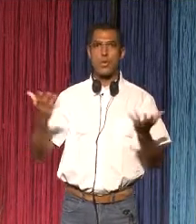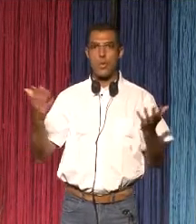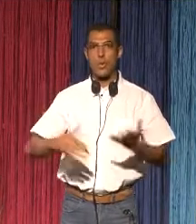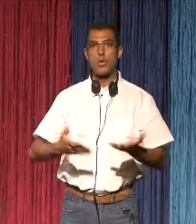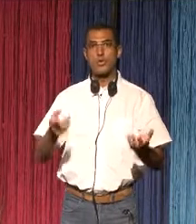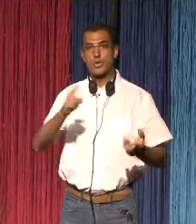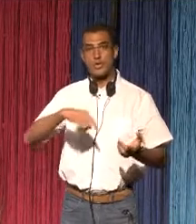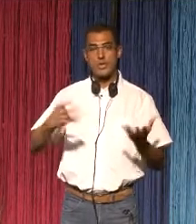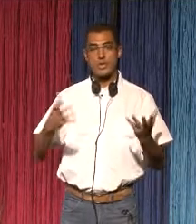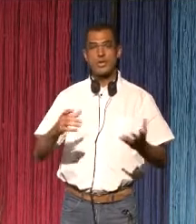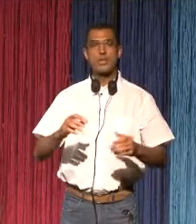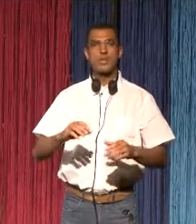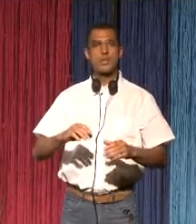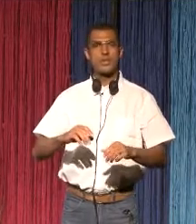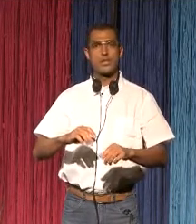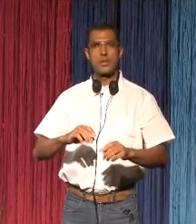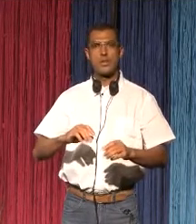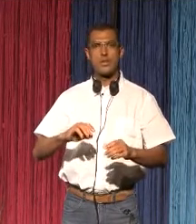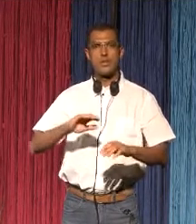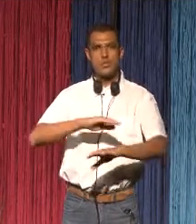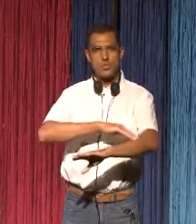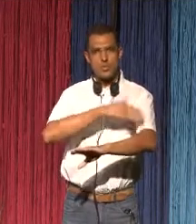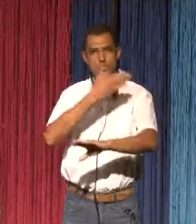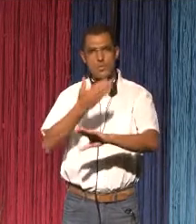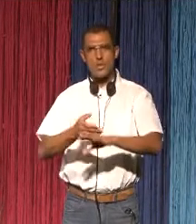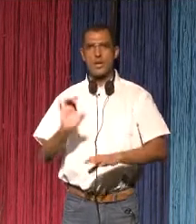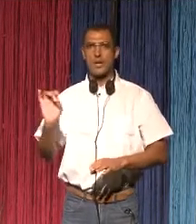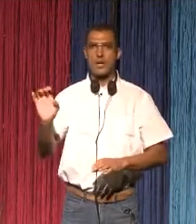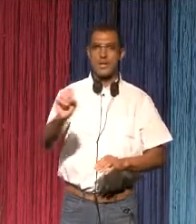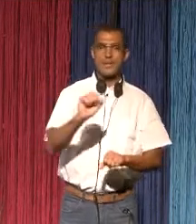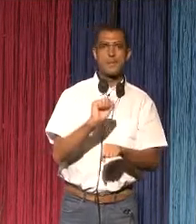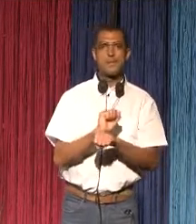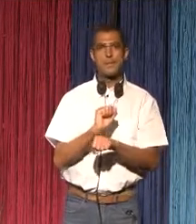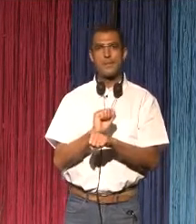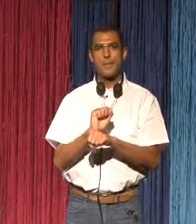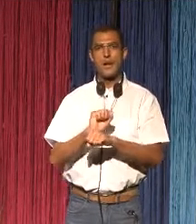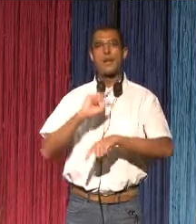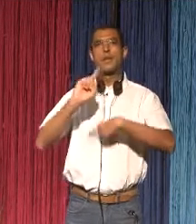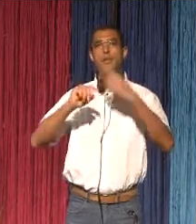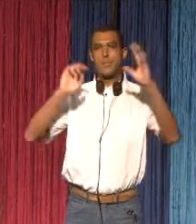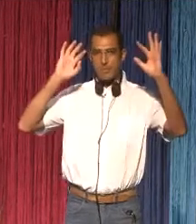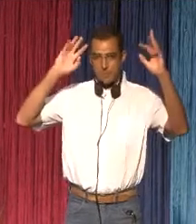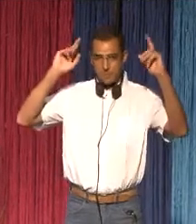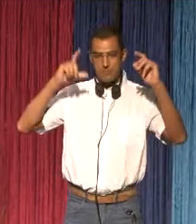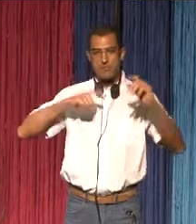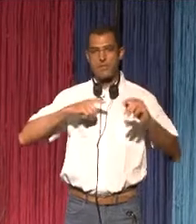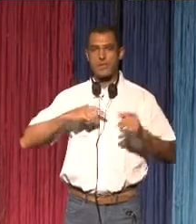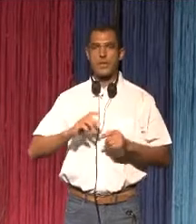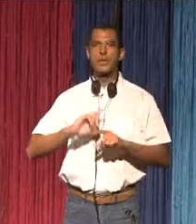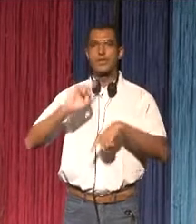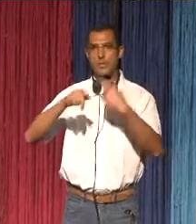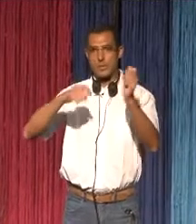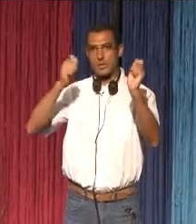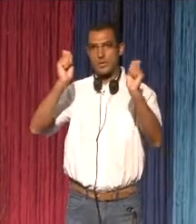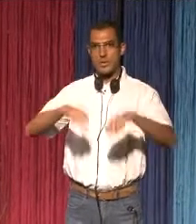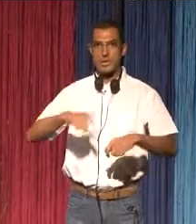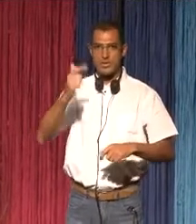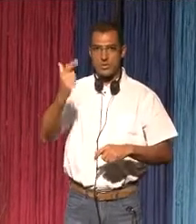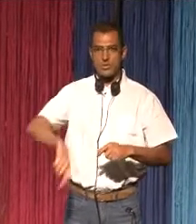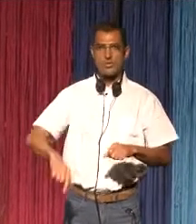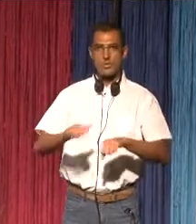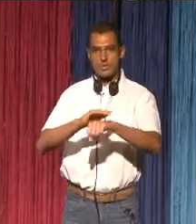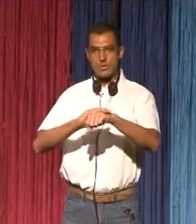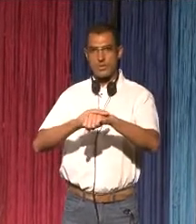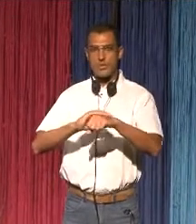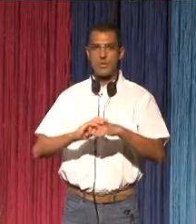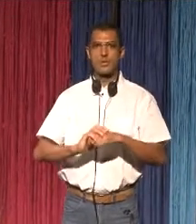dia seja permeado de momentos de parada, de reflexão, sem falar nas que continuam depois daqui. Então, a que eu vou lançar agora para o Lino é só para a gente ter